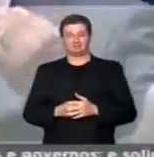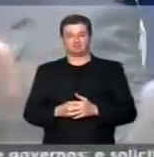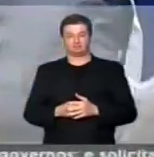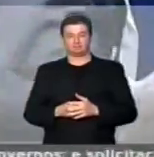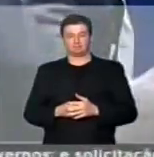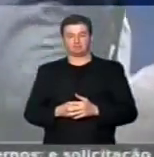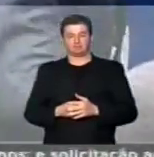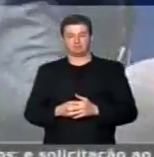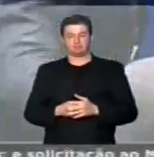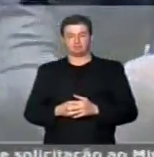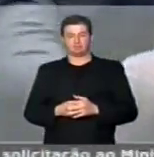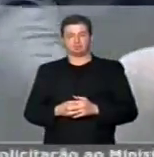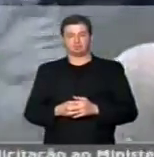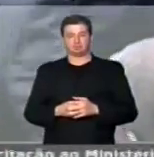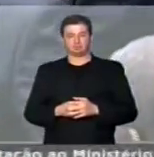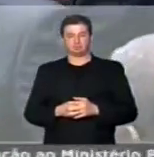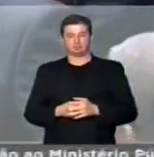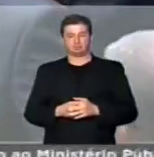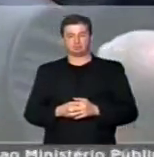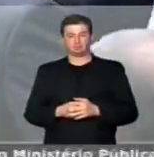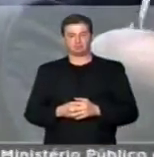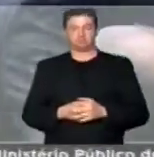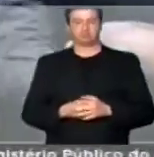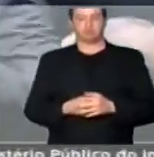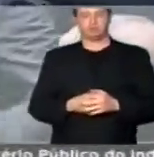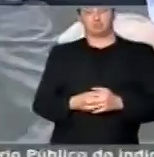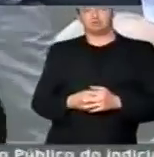Estamos falando de quem ganha mais de 1 milhão.